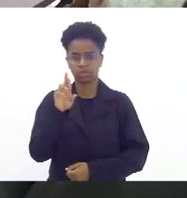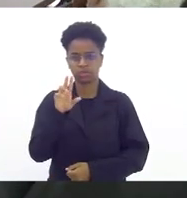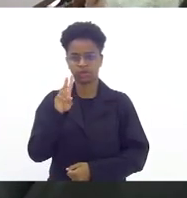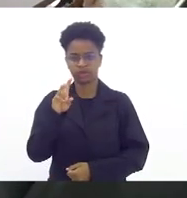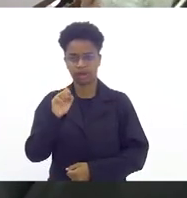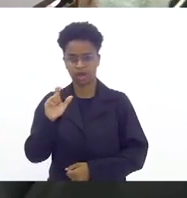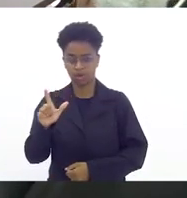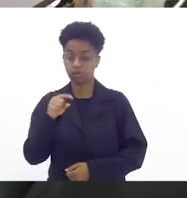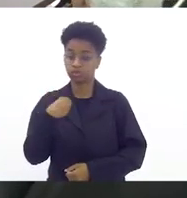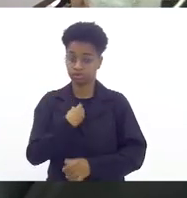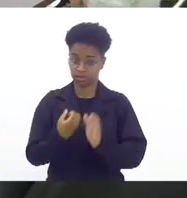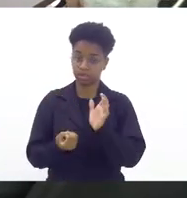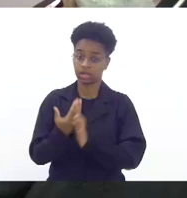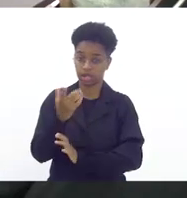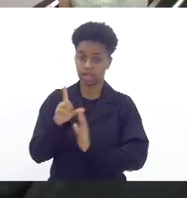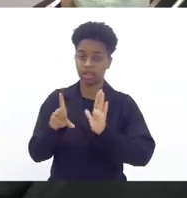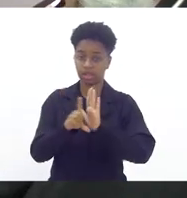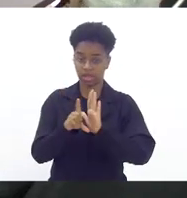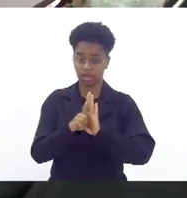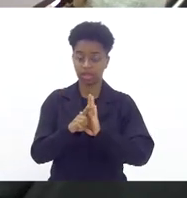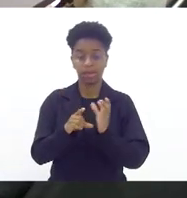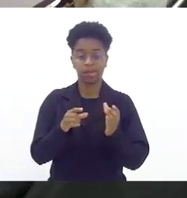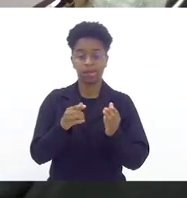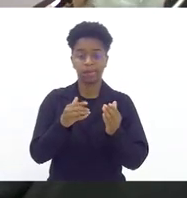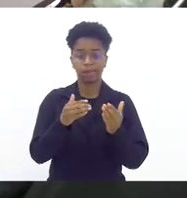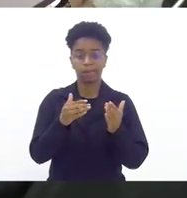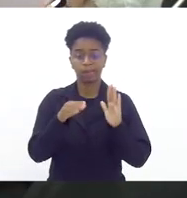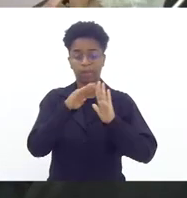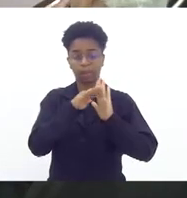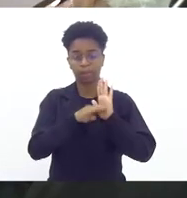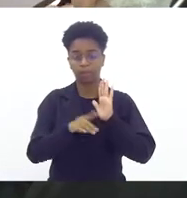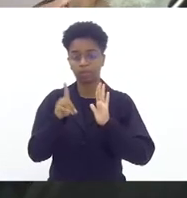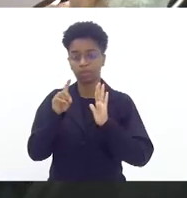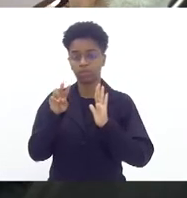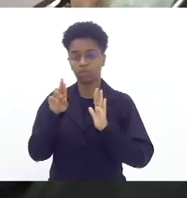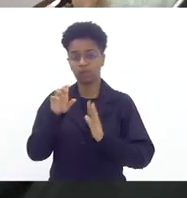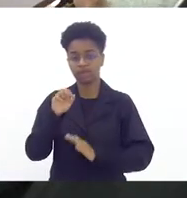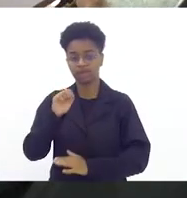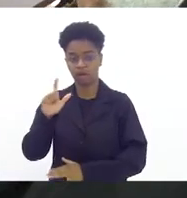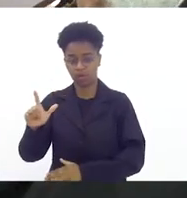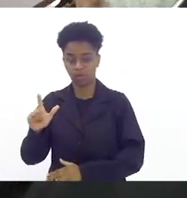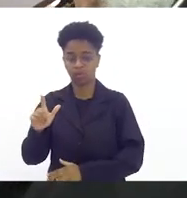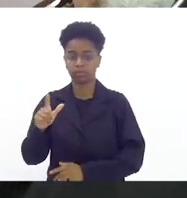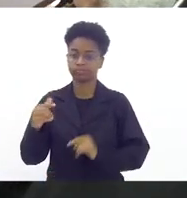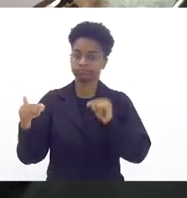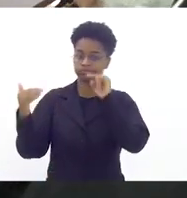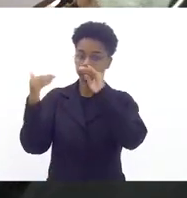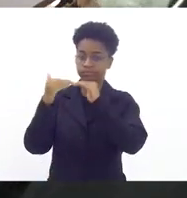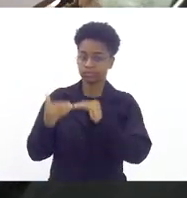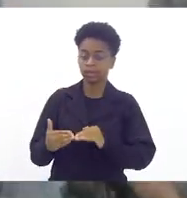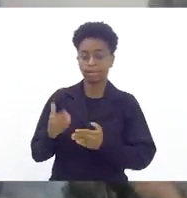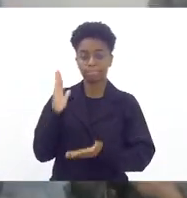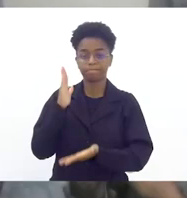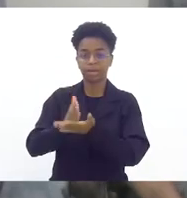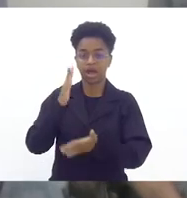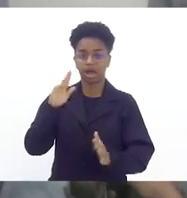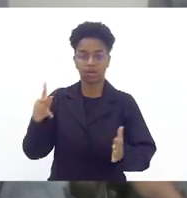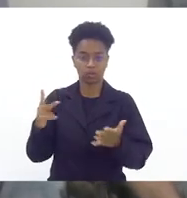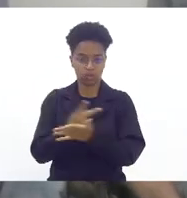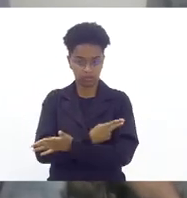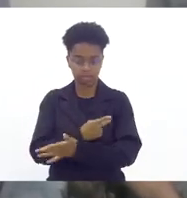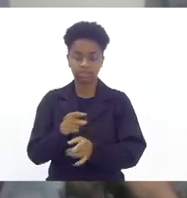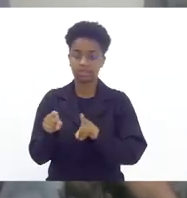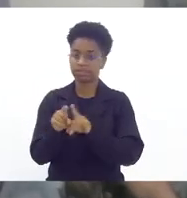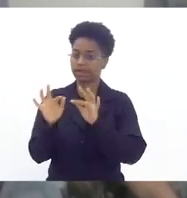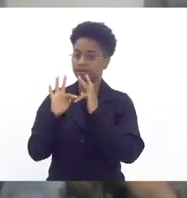Nós fizemos uma lei chamada Protocolo Durval, exatamente para que isso não aconteça mais e que a própria